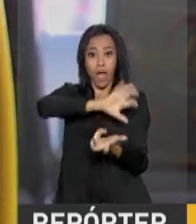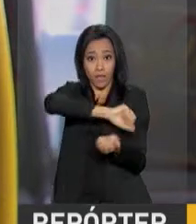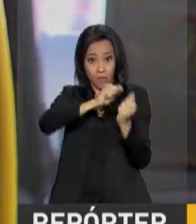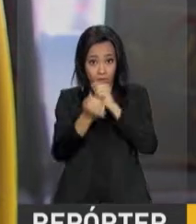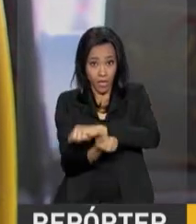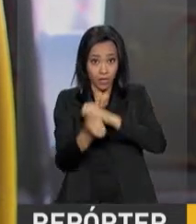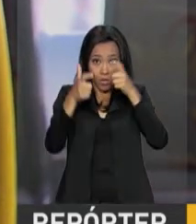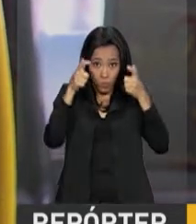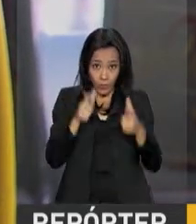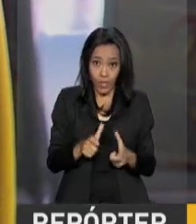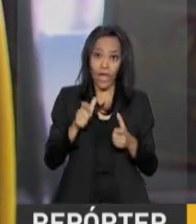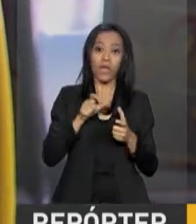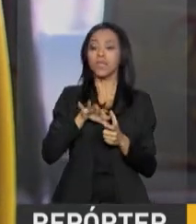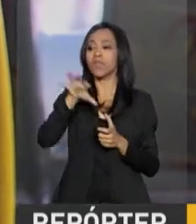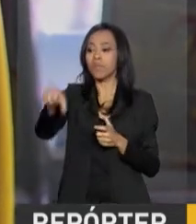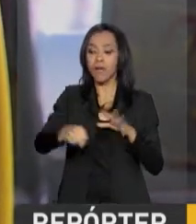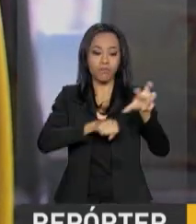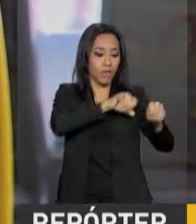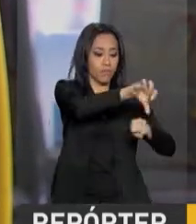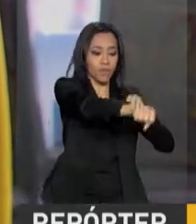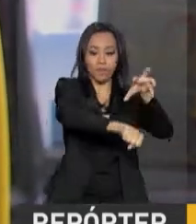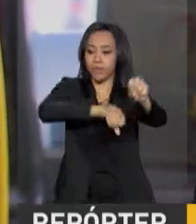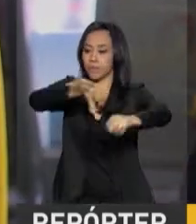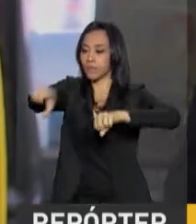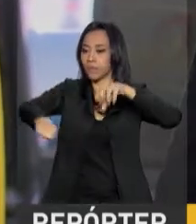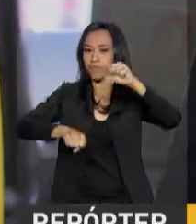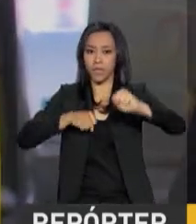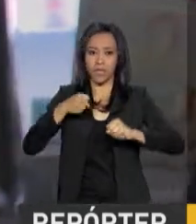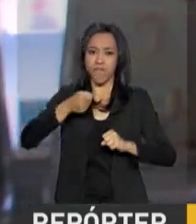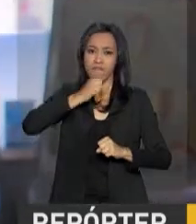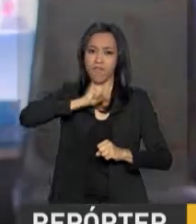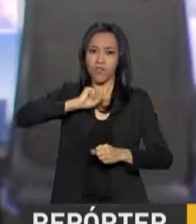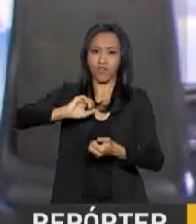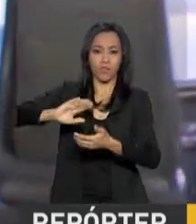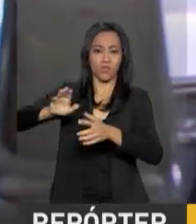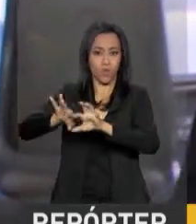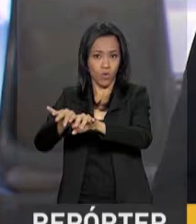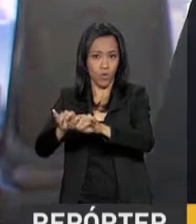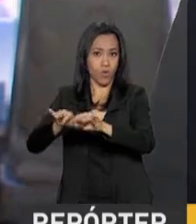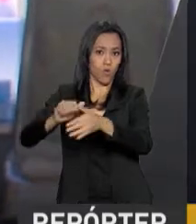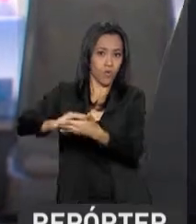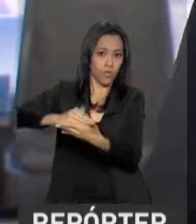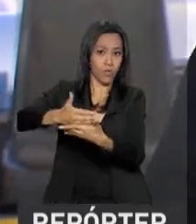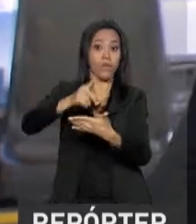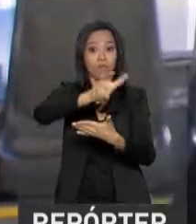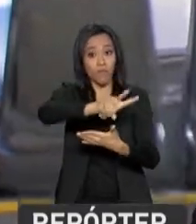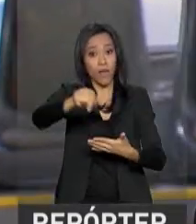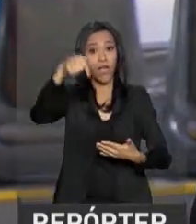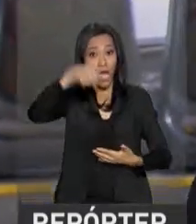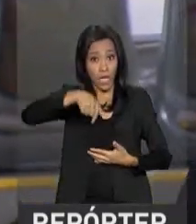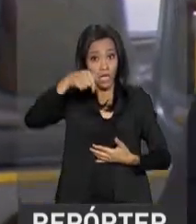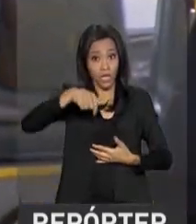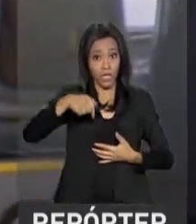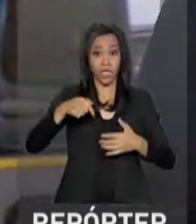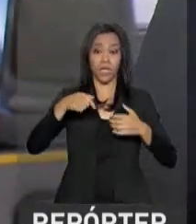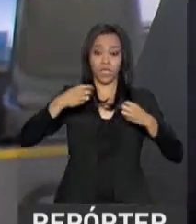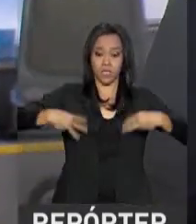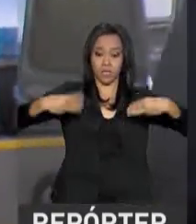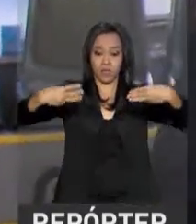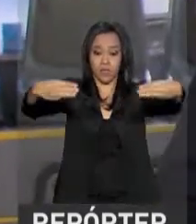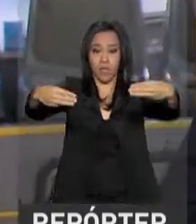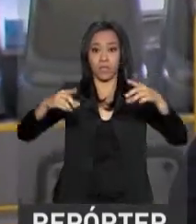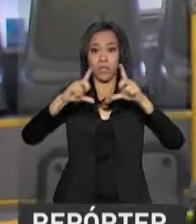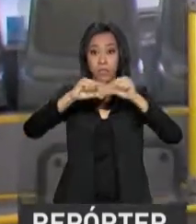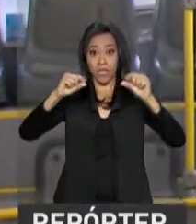móvel de recondicionamento de computadores ele vai circular nos próximos dias aqui pela esplanada dos ministérios em brasília